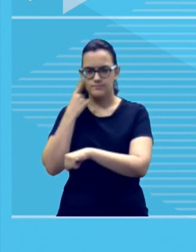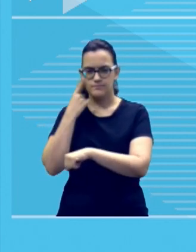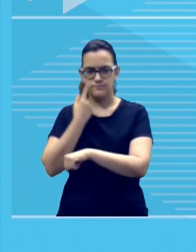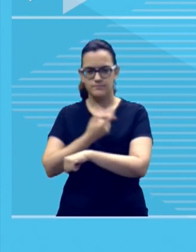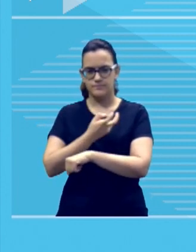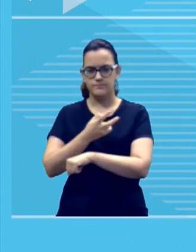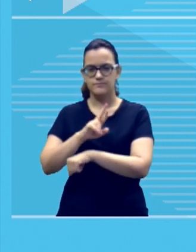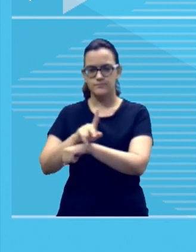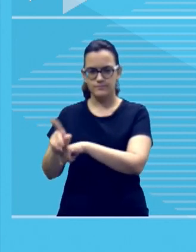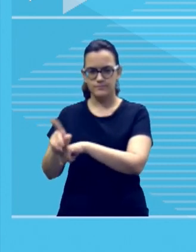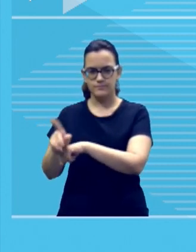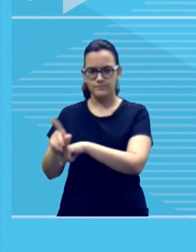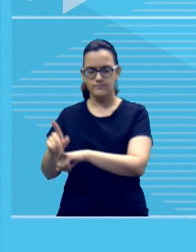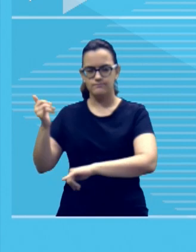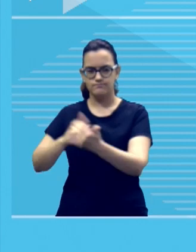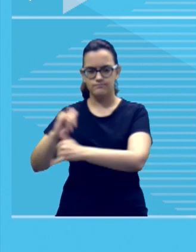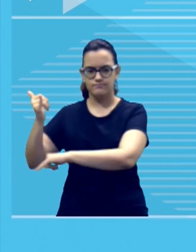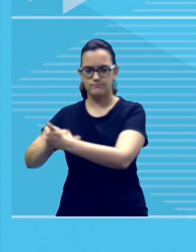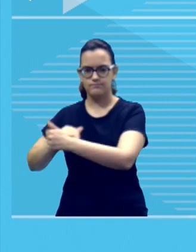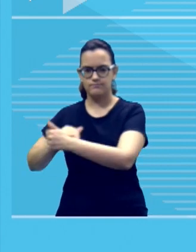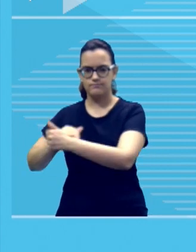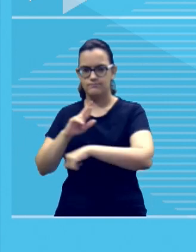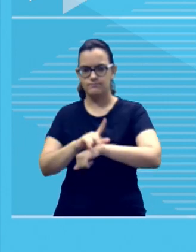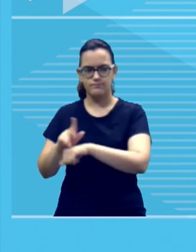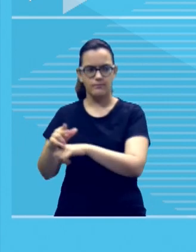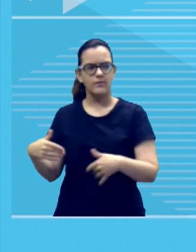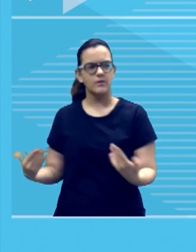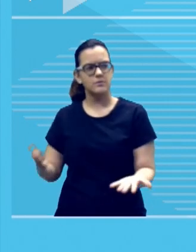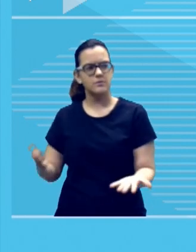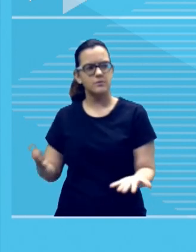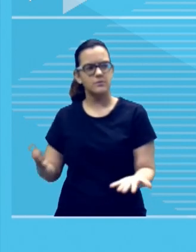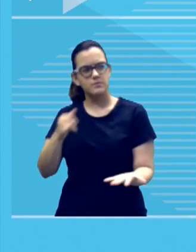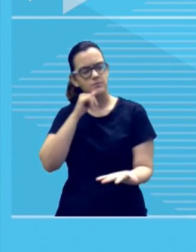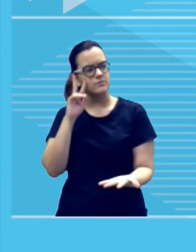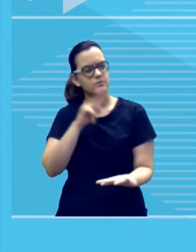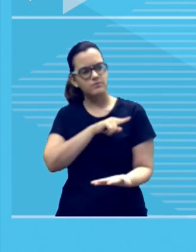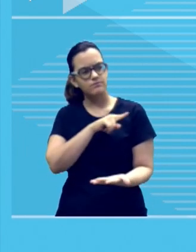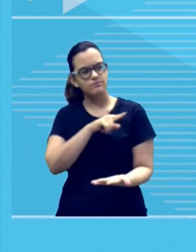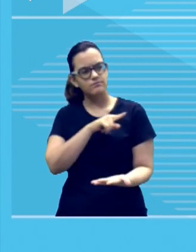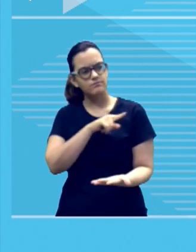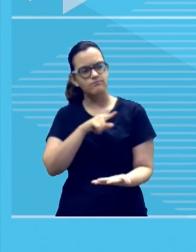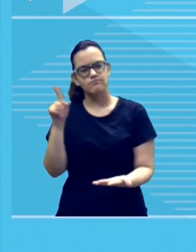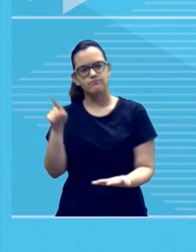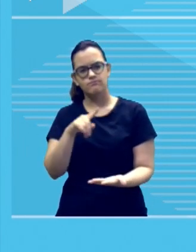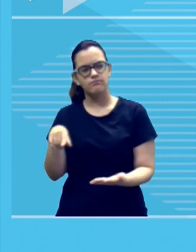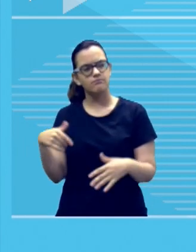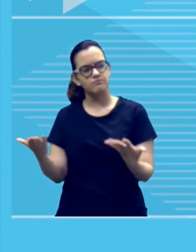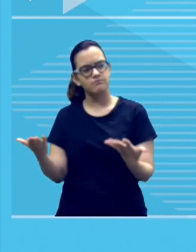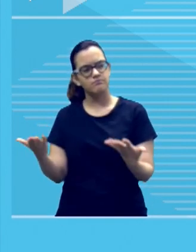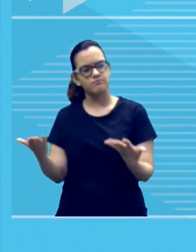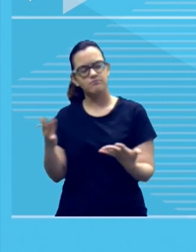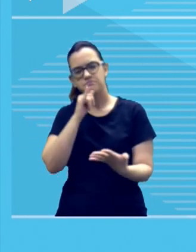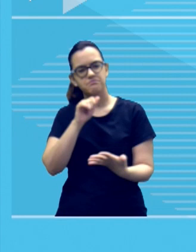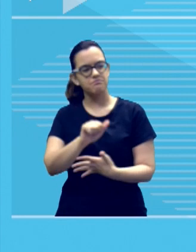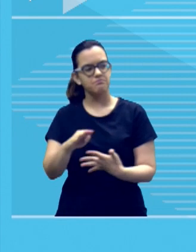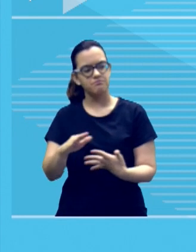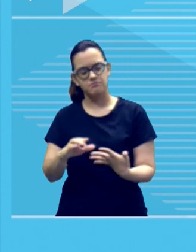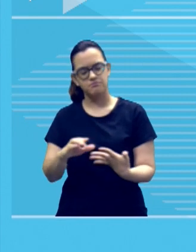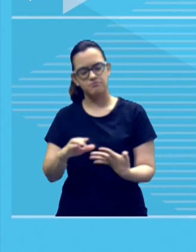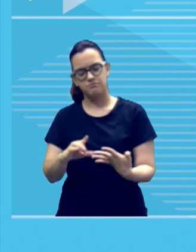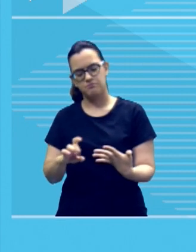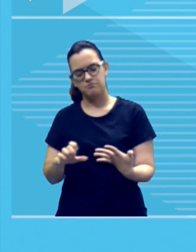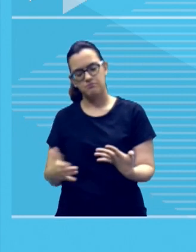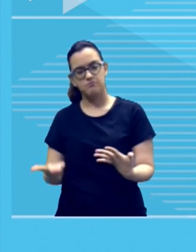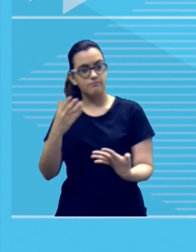qual alternativa você marcaria aí pessoal qual alternativa que você marcaria vamos lá vamos colocar um minuto para ver se você acerta